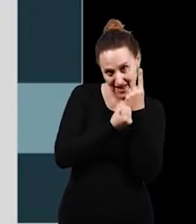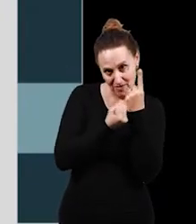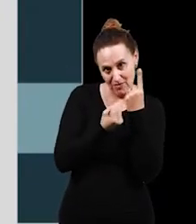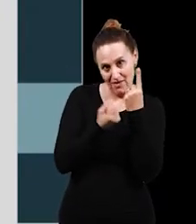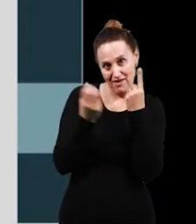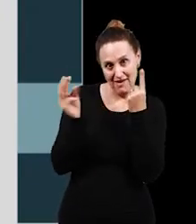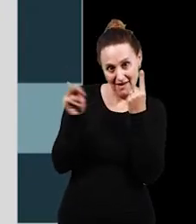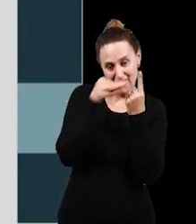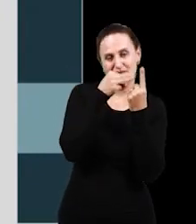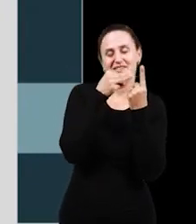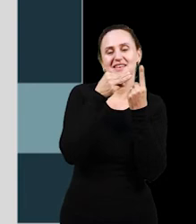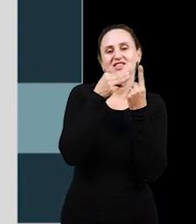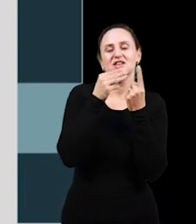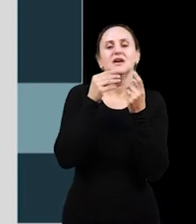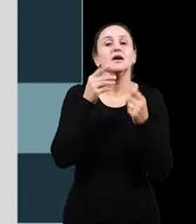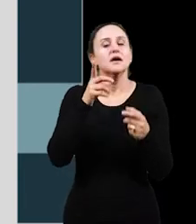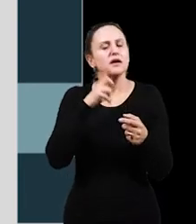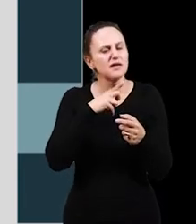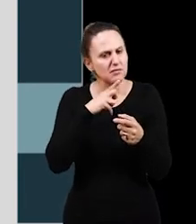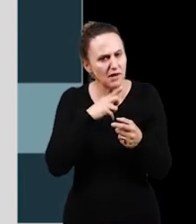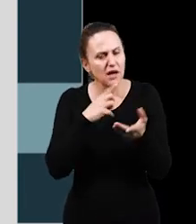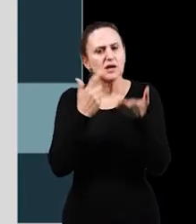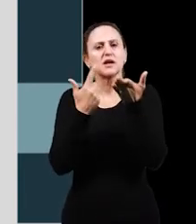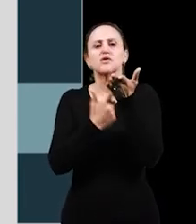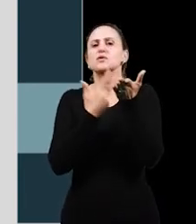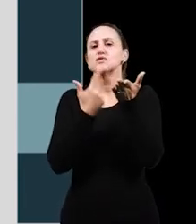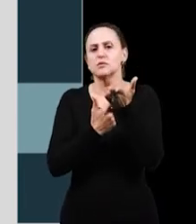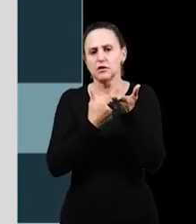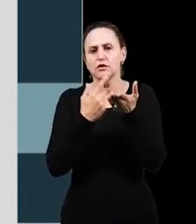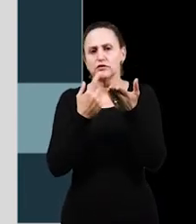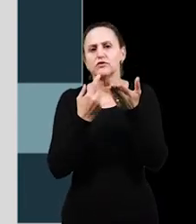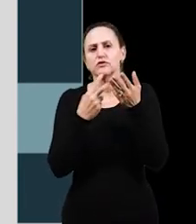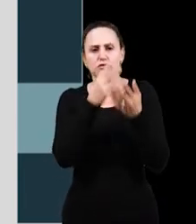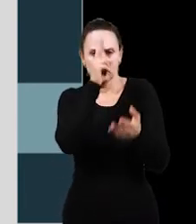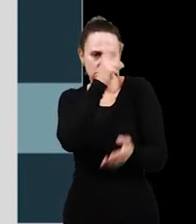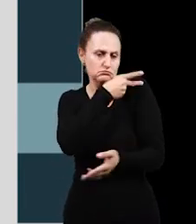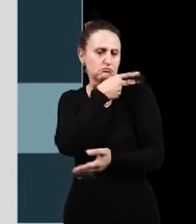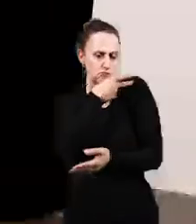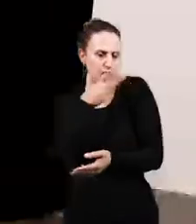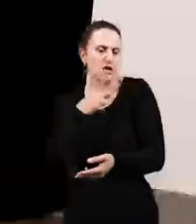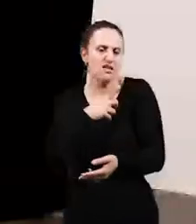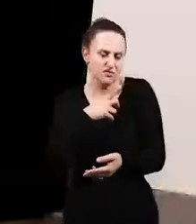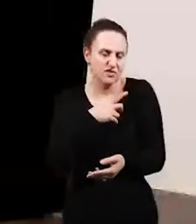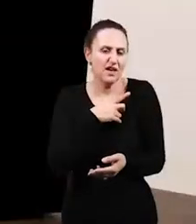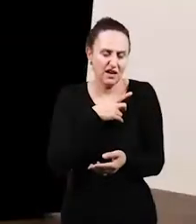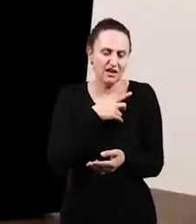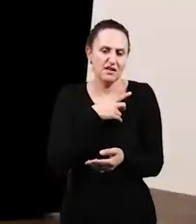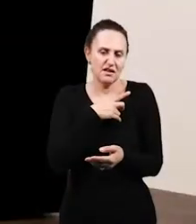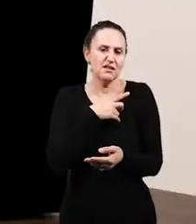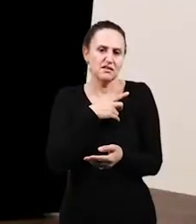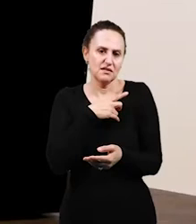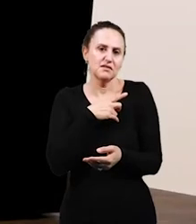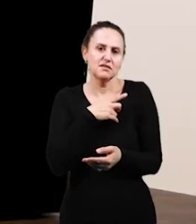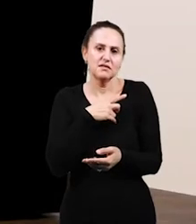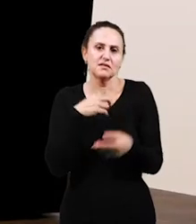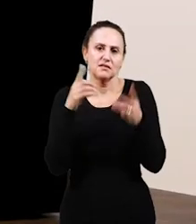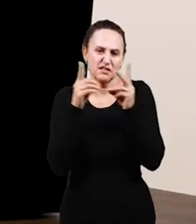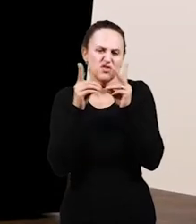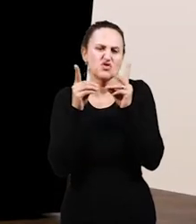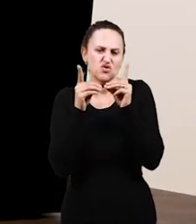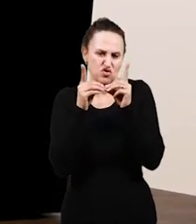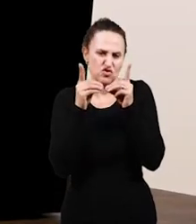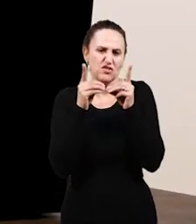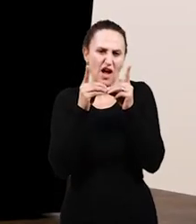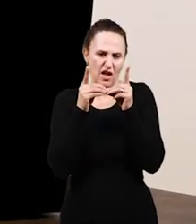a gente for olhar nos livros de Ensino Médio ainda tem esse esquema alimentar da comunicação né e ele tem um problema muito sério